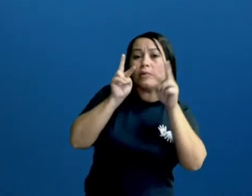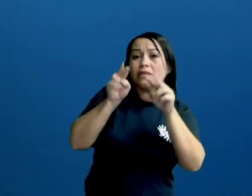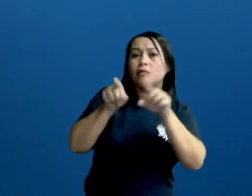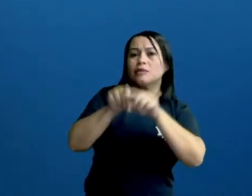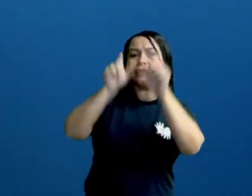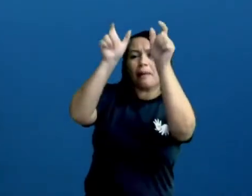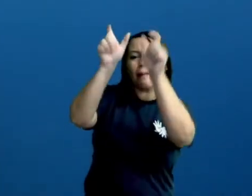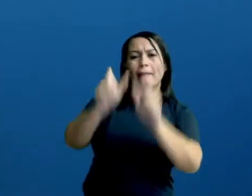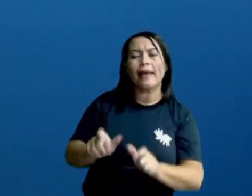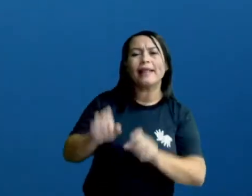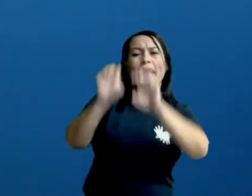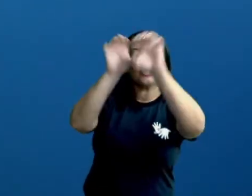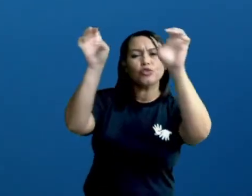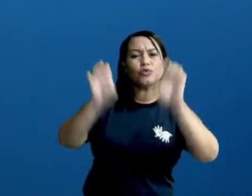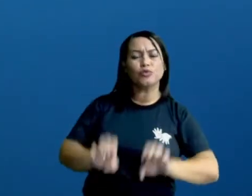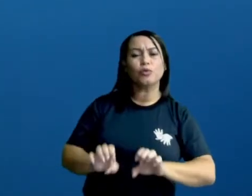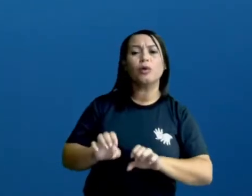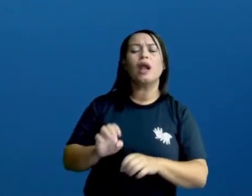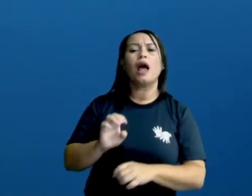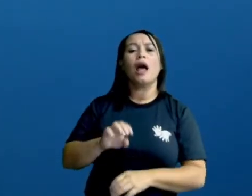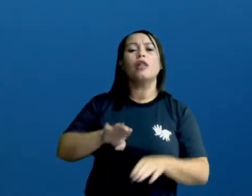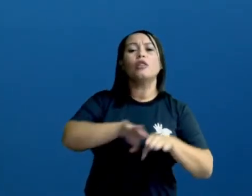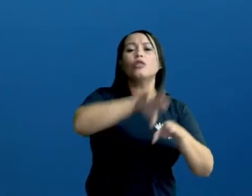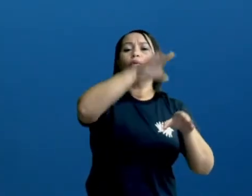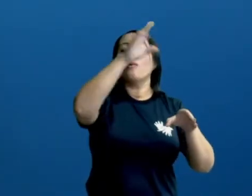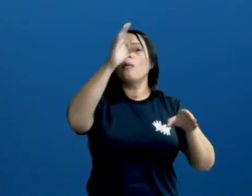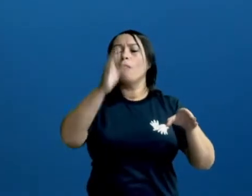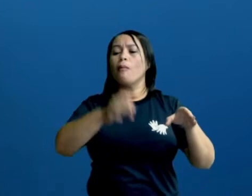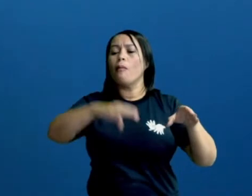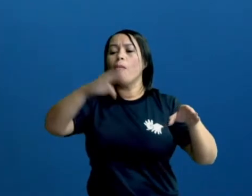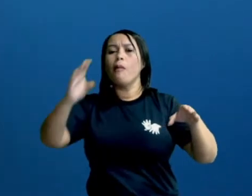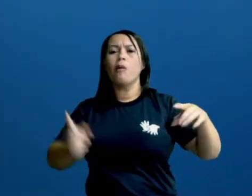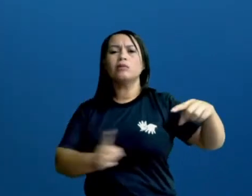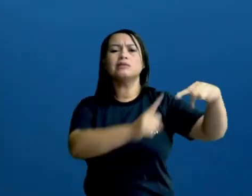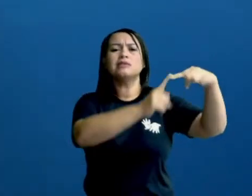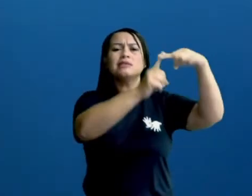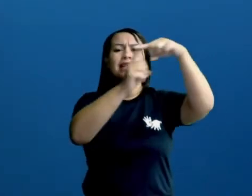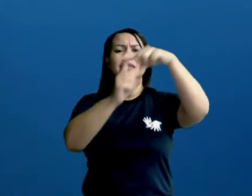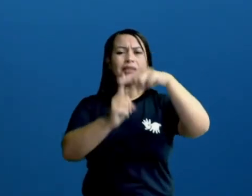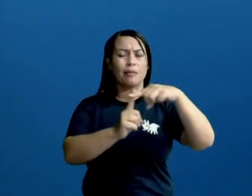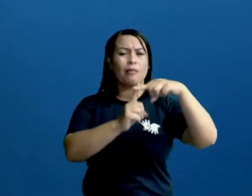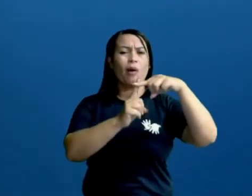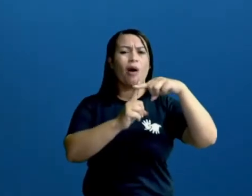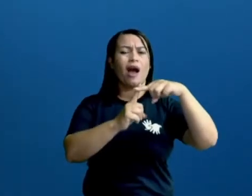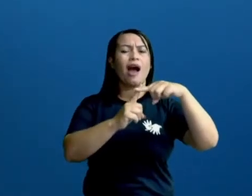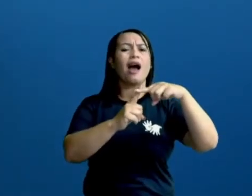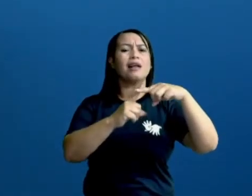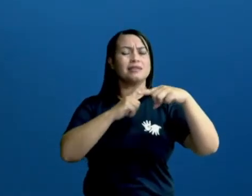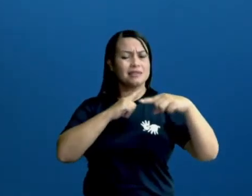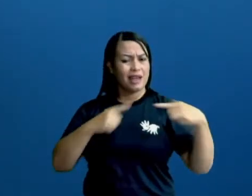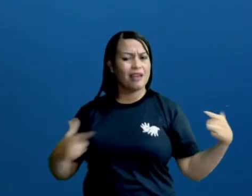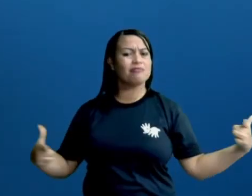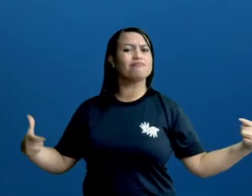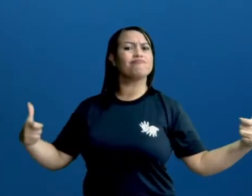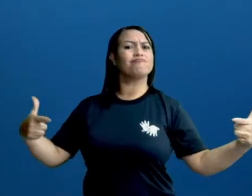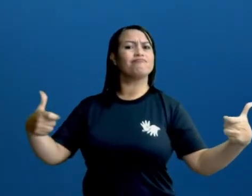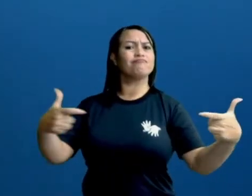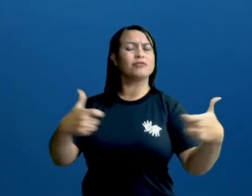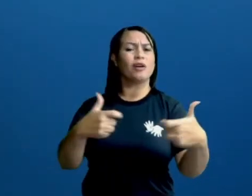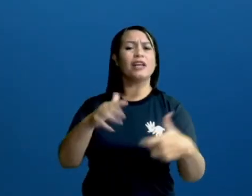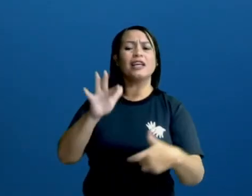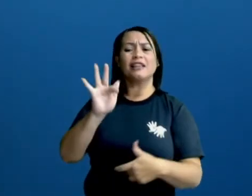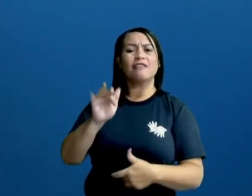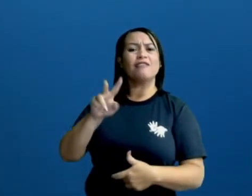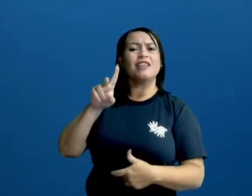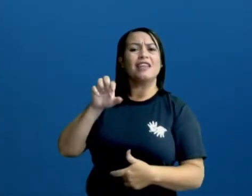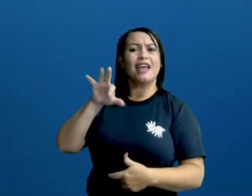nosso hino. Vejam, no Monte das Tabocas deu-te norte, de Fernandes Vieira grande fama, e